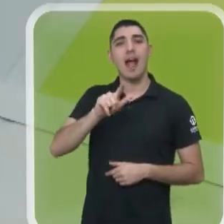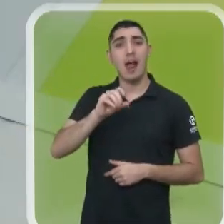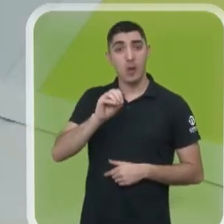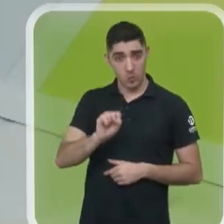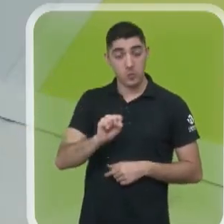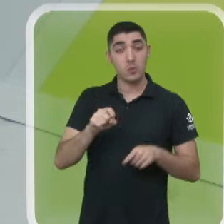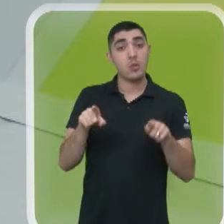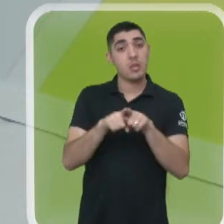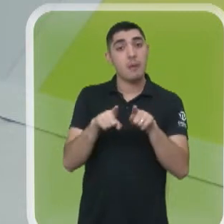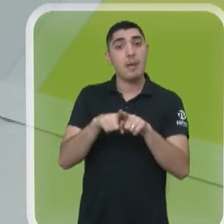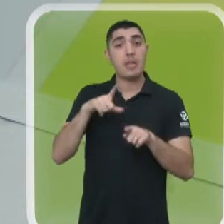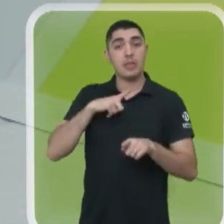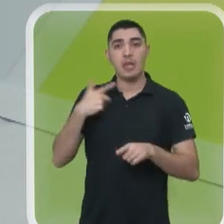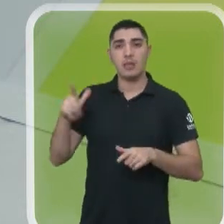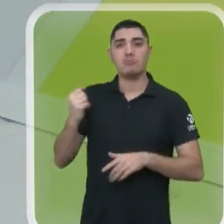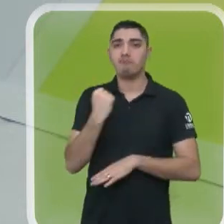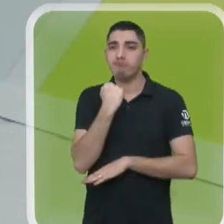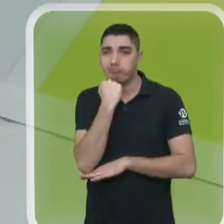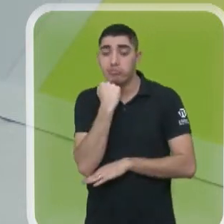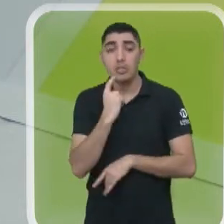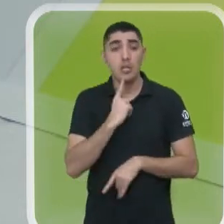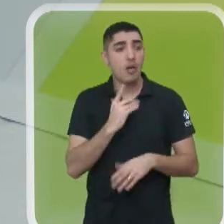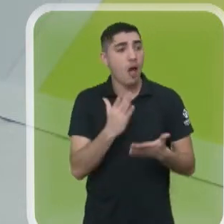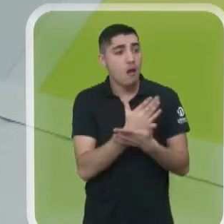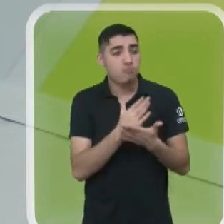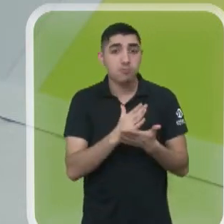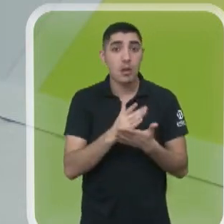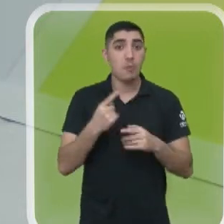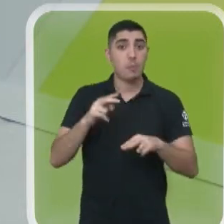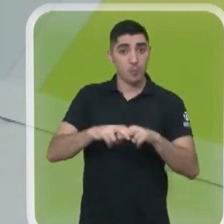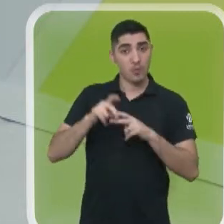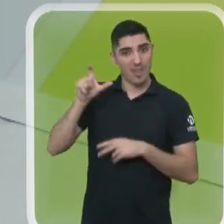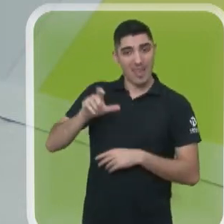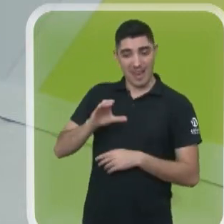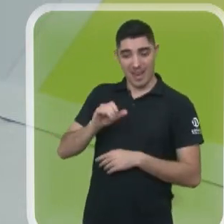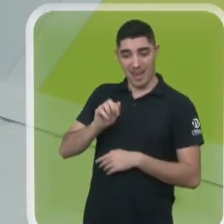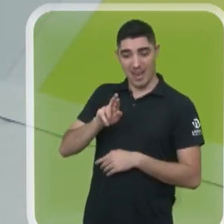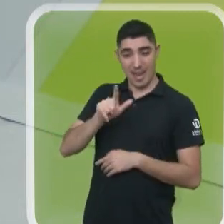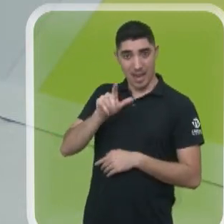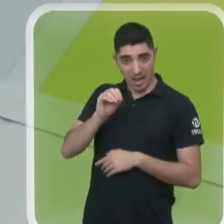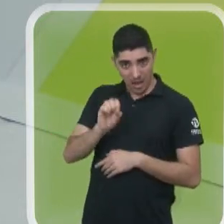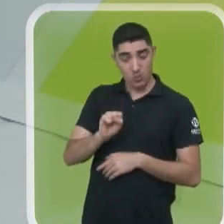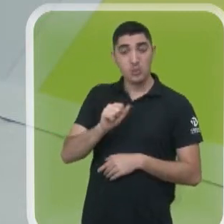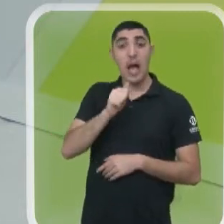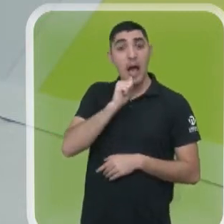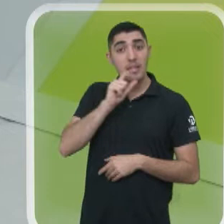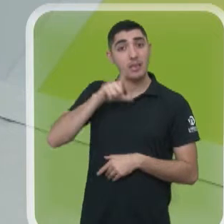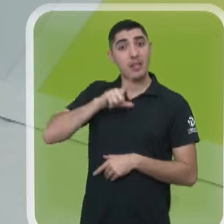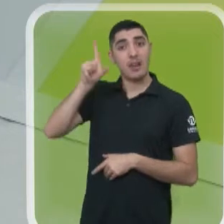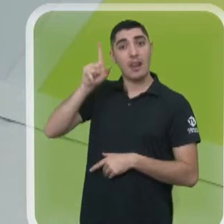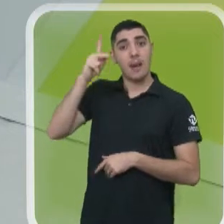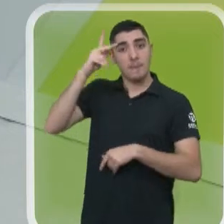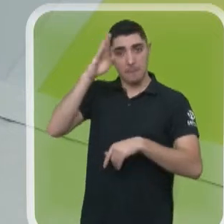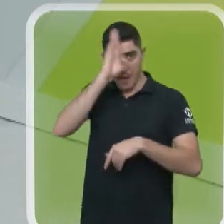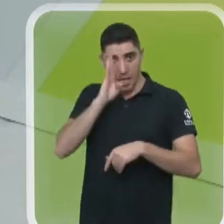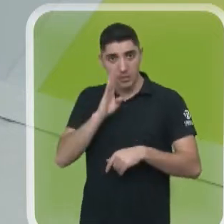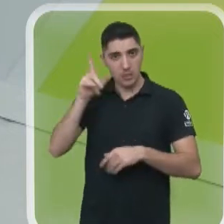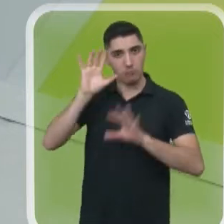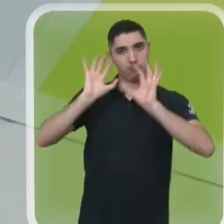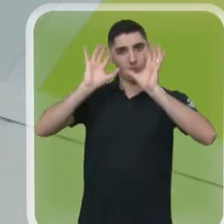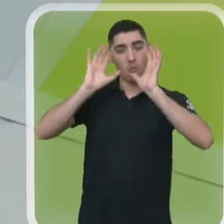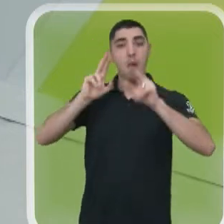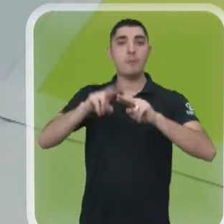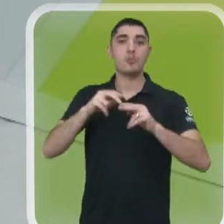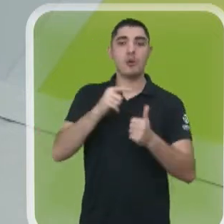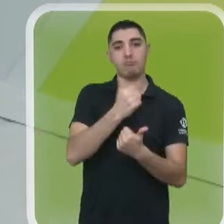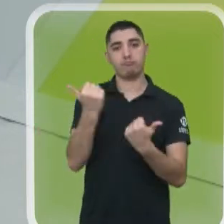desfalcado aí no banco de reservas porque o técnico da equipe o Carlos show em que segue com a seleção brasileira e por isso time foi dirigido pelo Renato